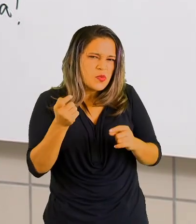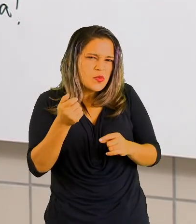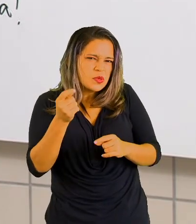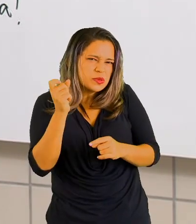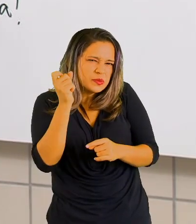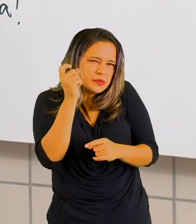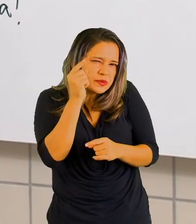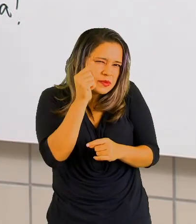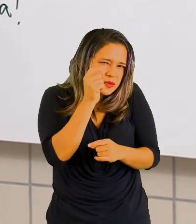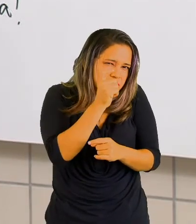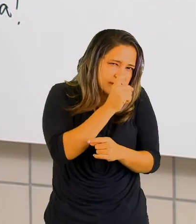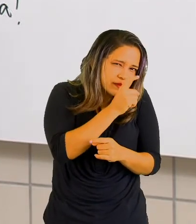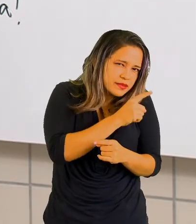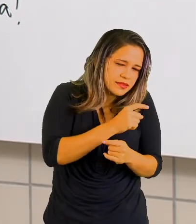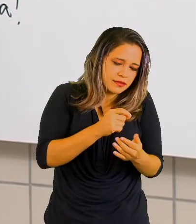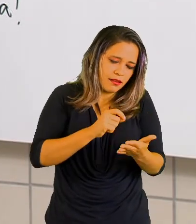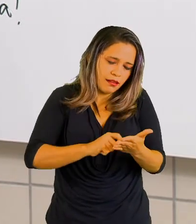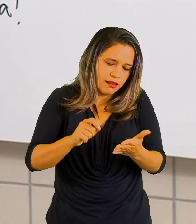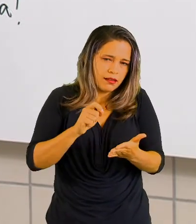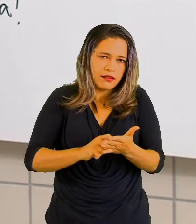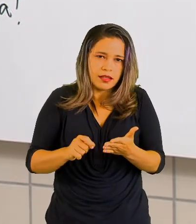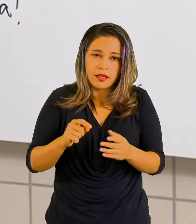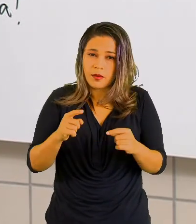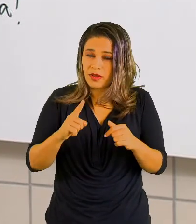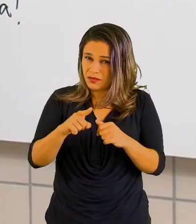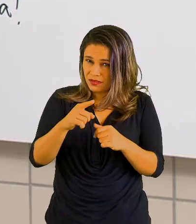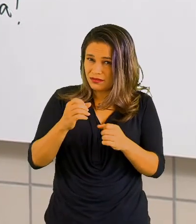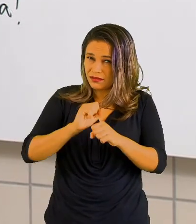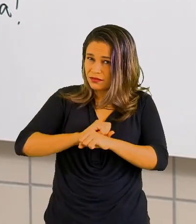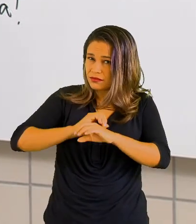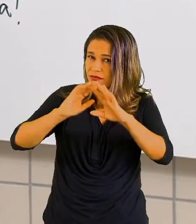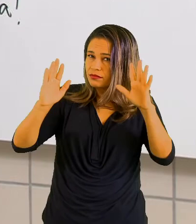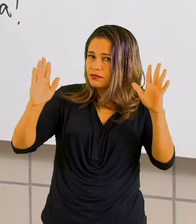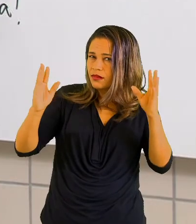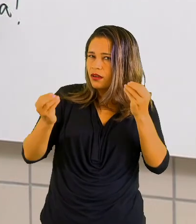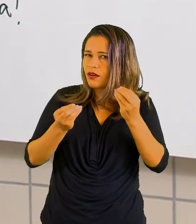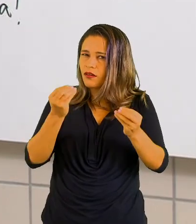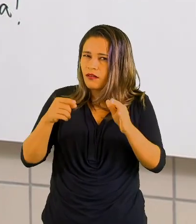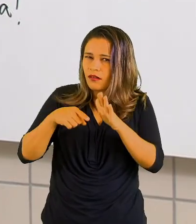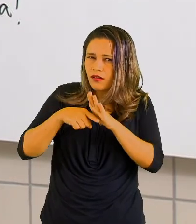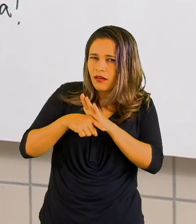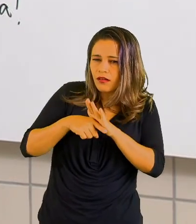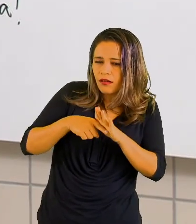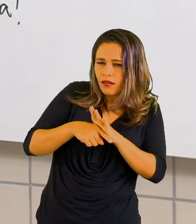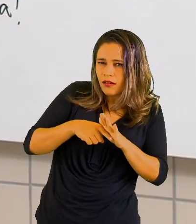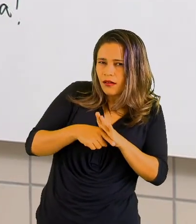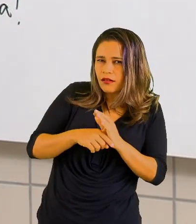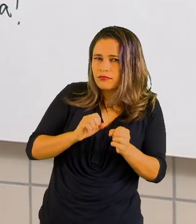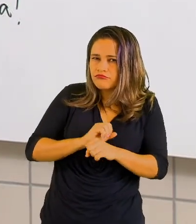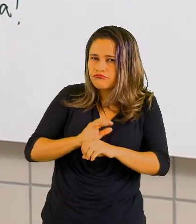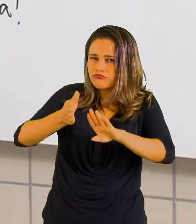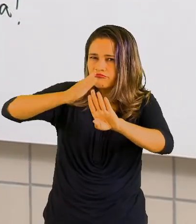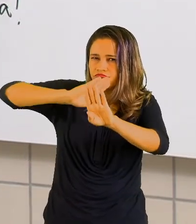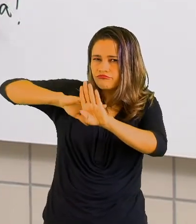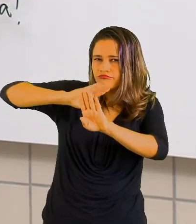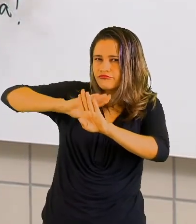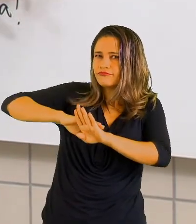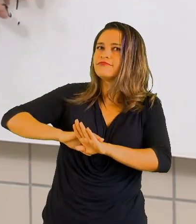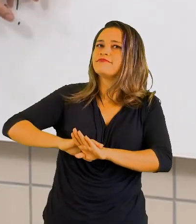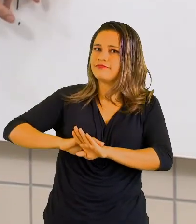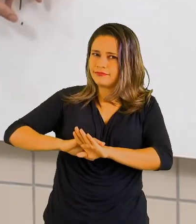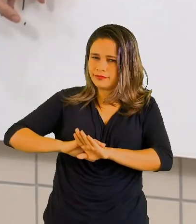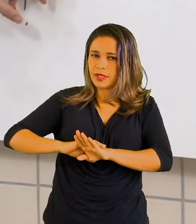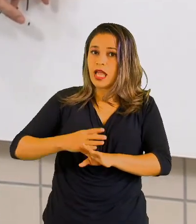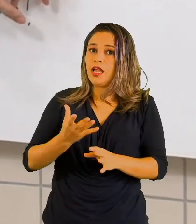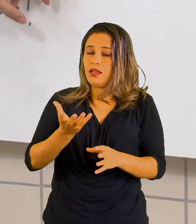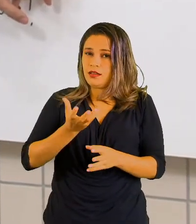que você consiga entender a lógica, tem uma regularidade por trás desses problemas. Então, eu estou pedindo para você calcular a soma